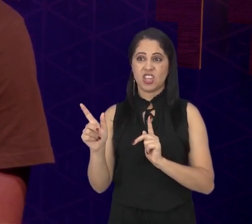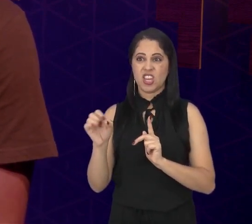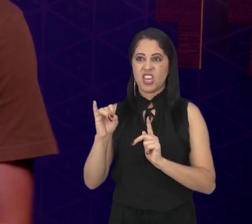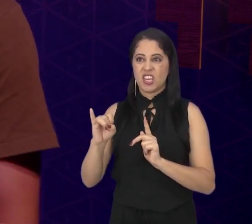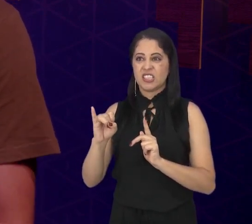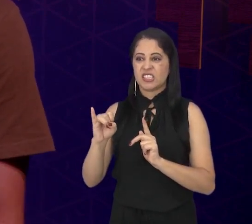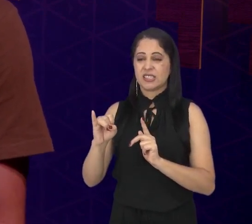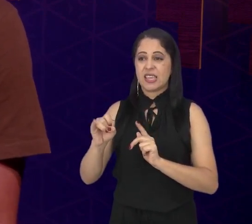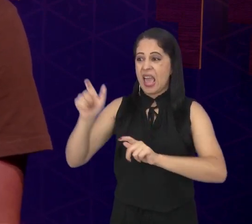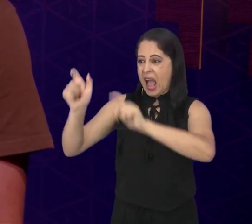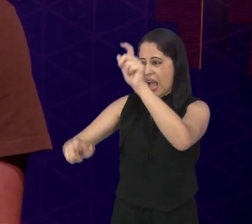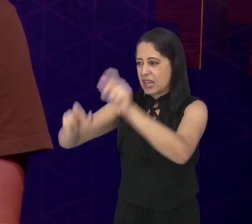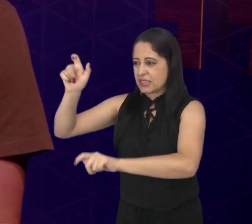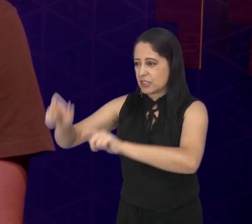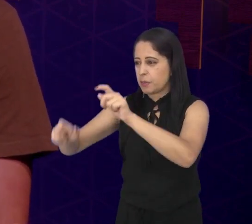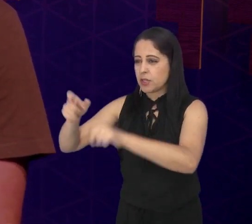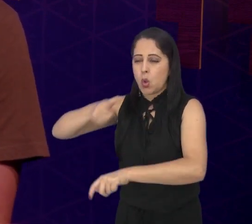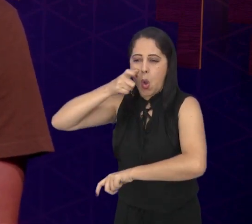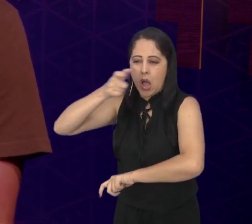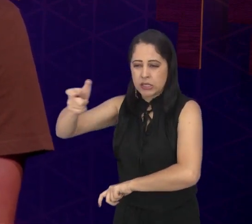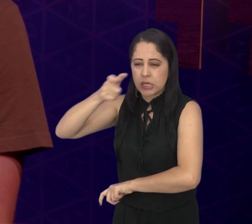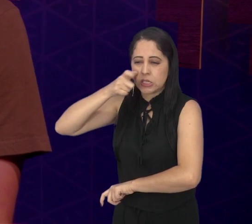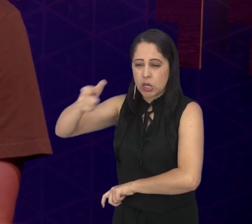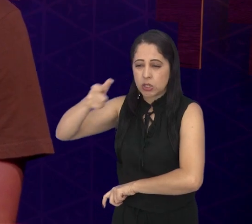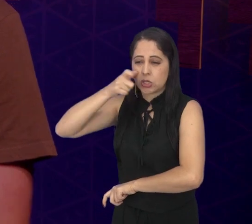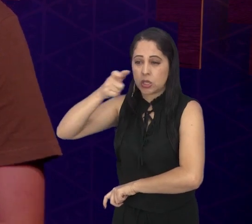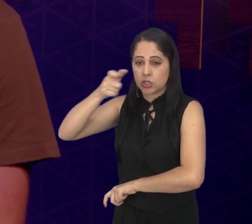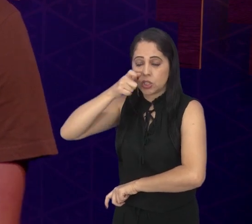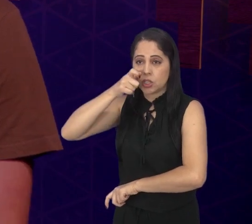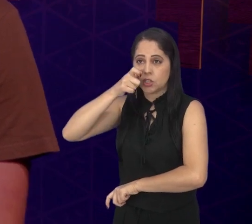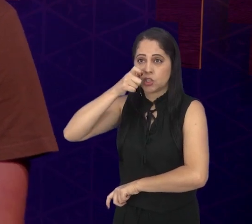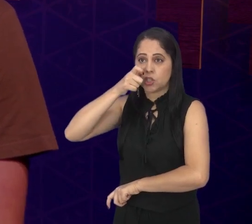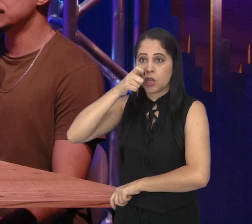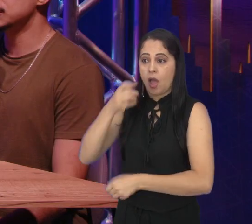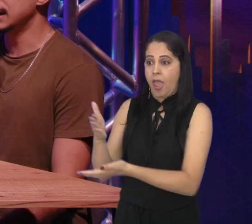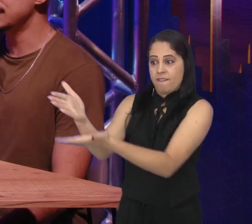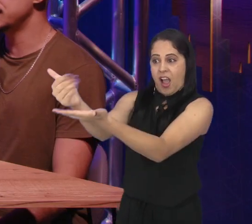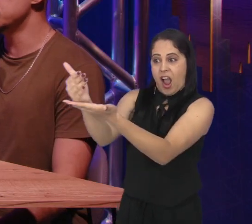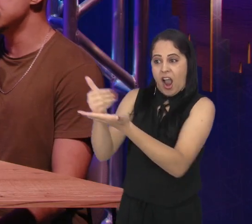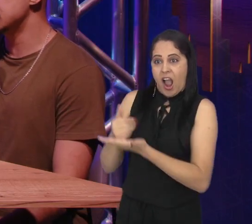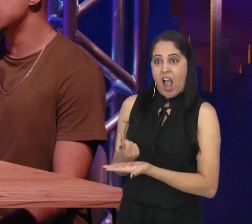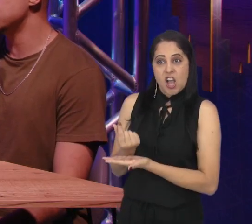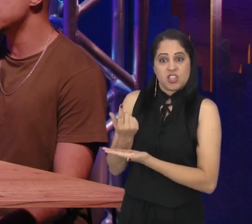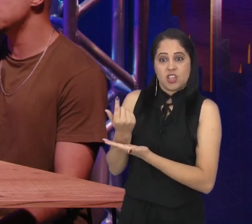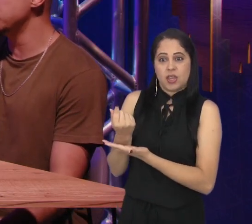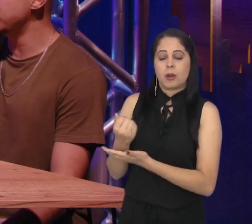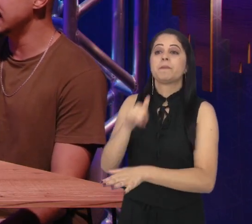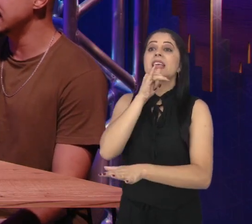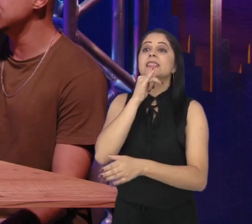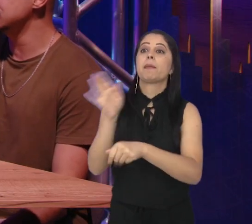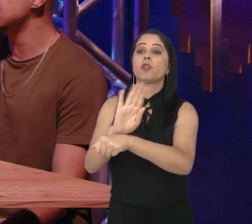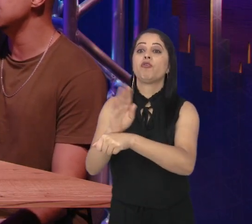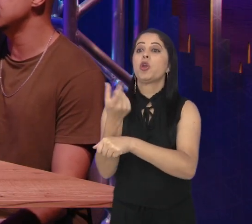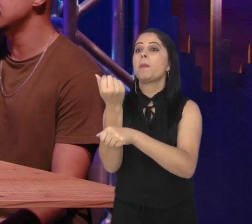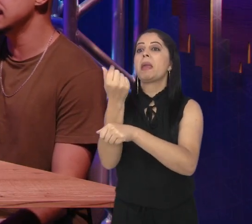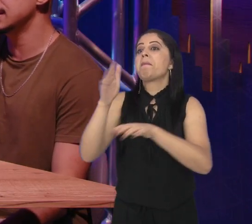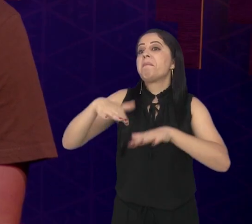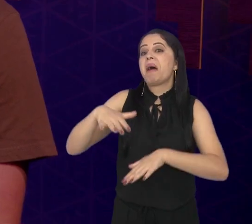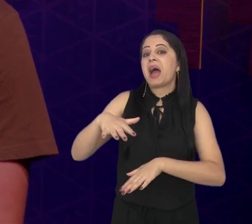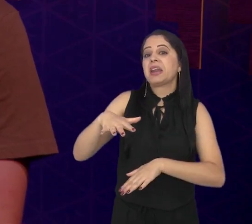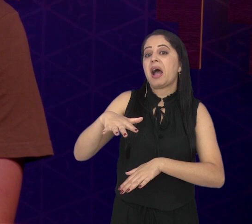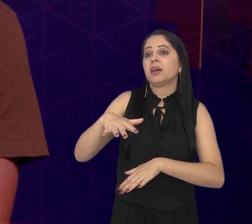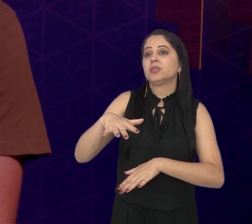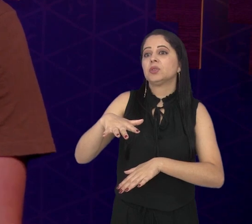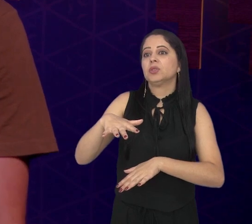limite. Quanto mais ela for consumida, mais retorno ela vai ter. Exatamente. Então, tipo, tem filmes que são super baratos,